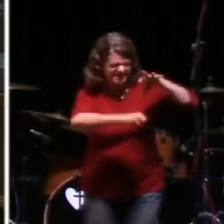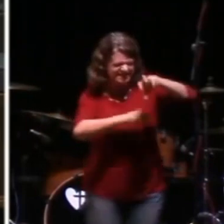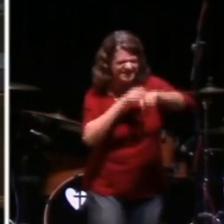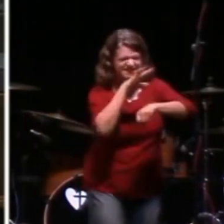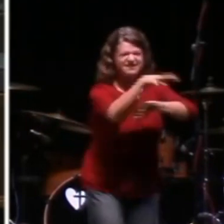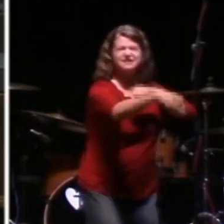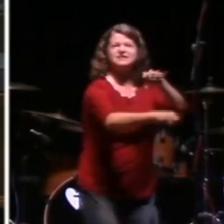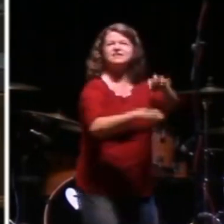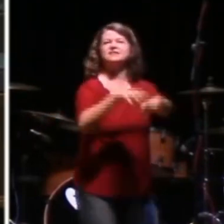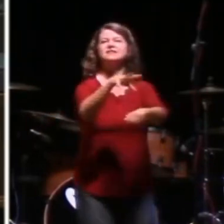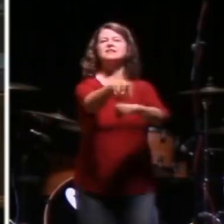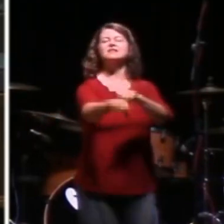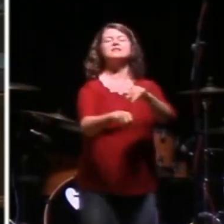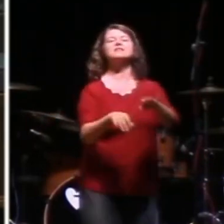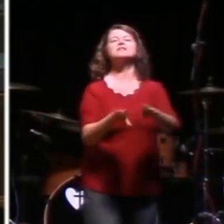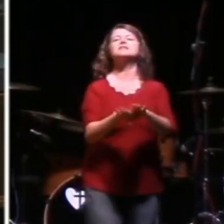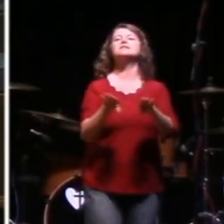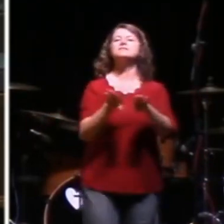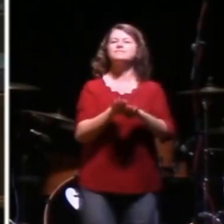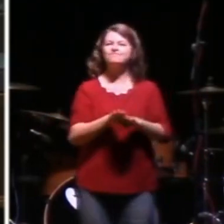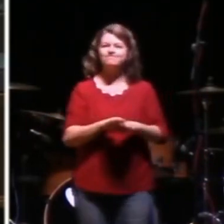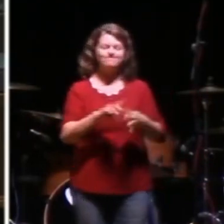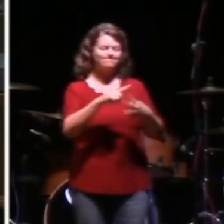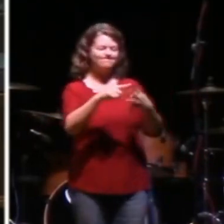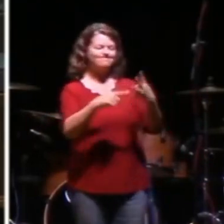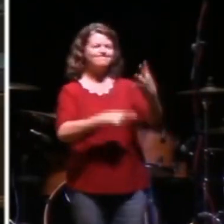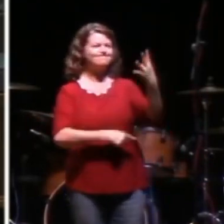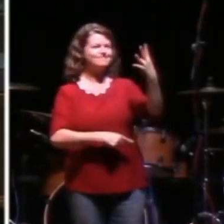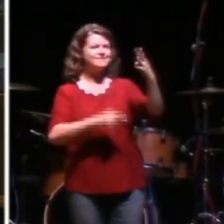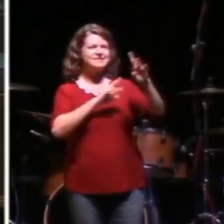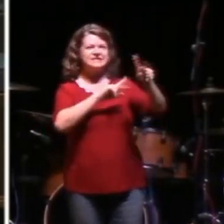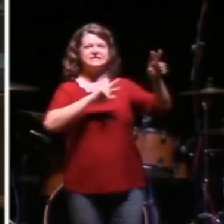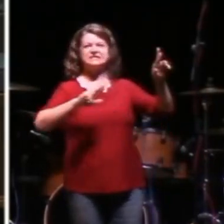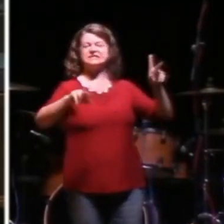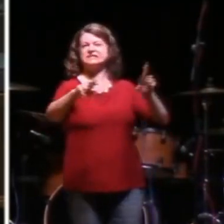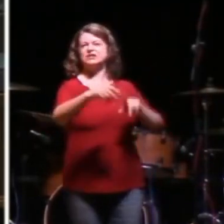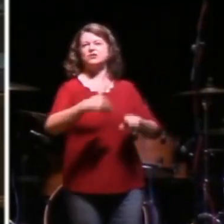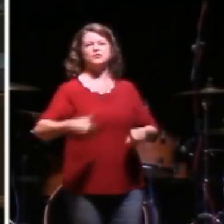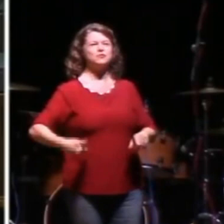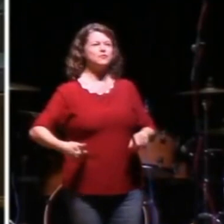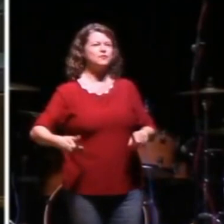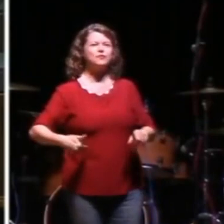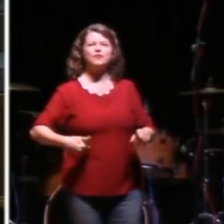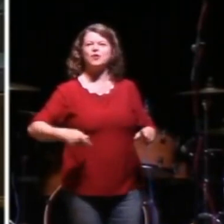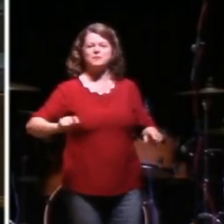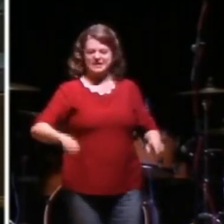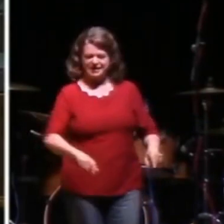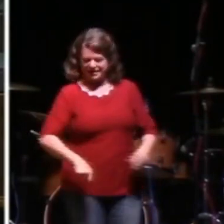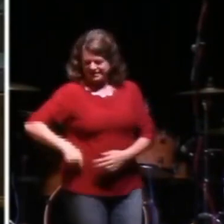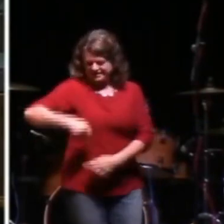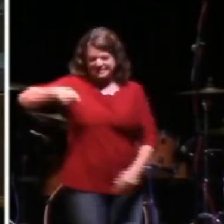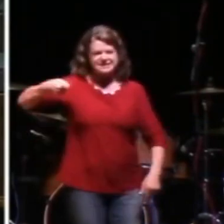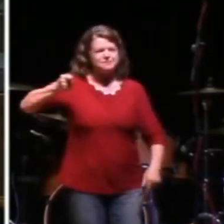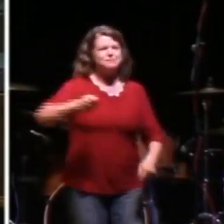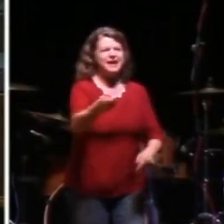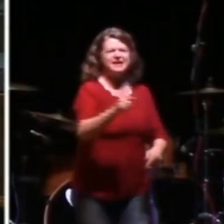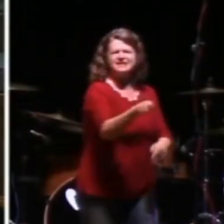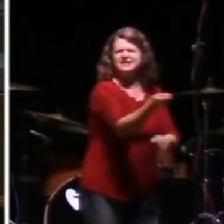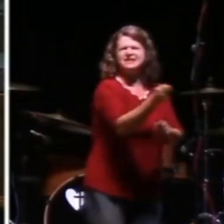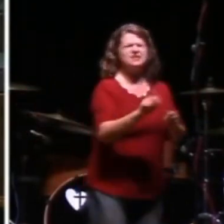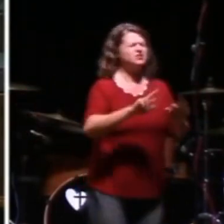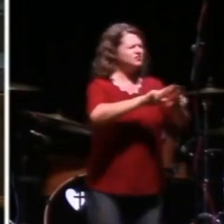ela as vagas através de espada de fome e de animais selvagens ou seja